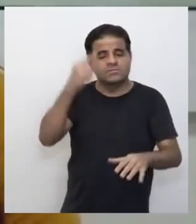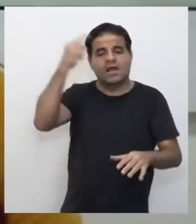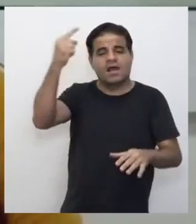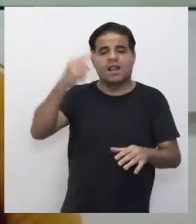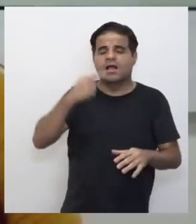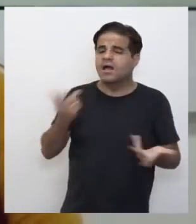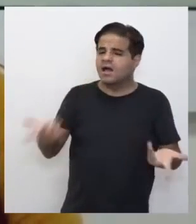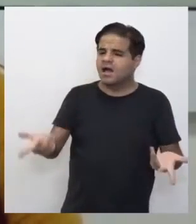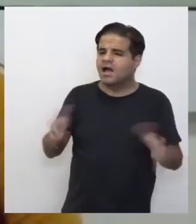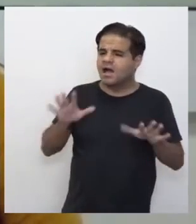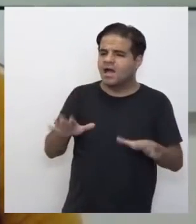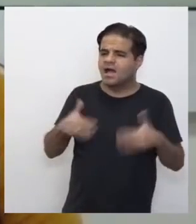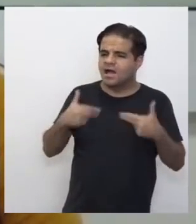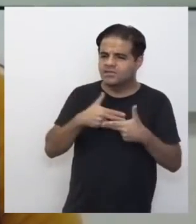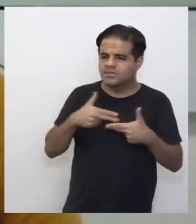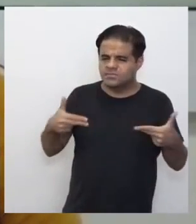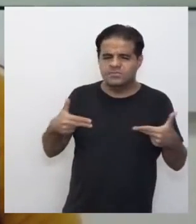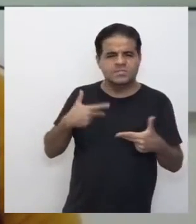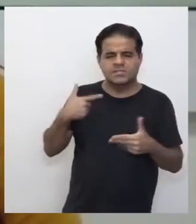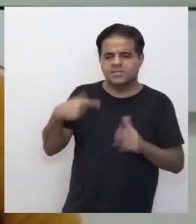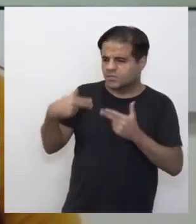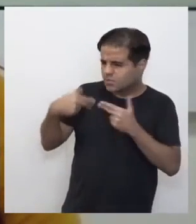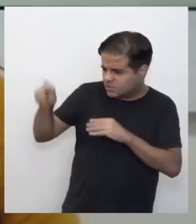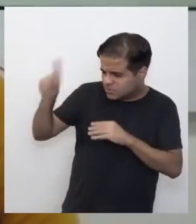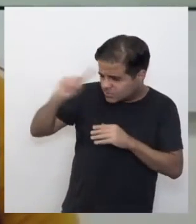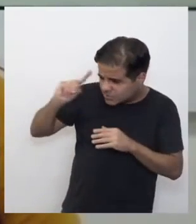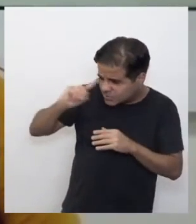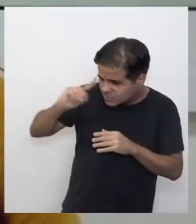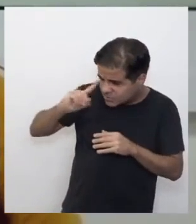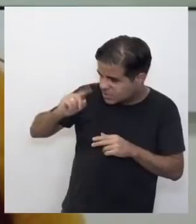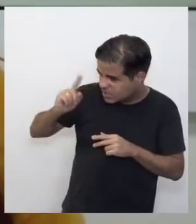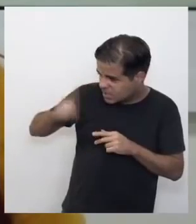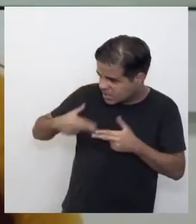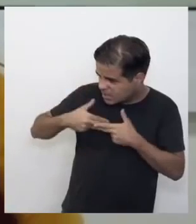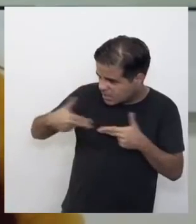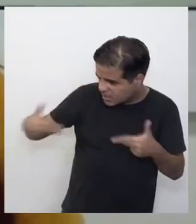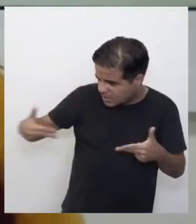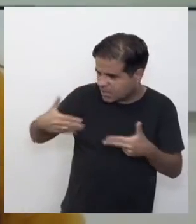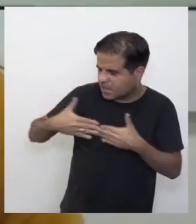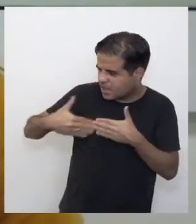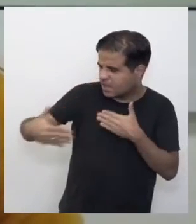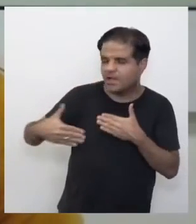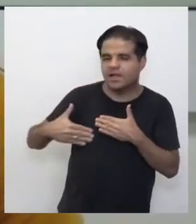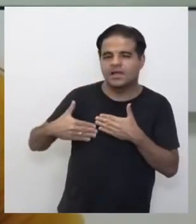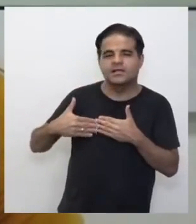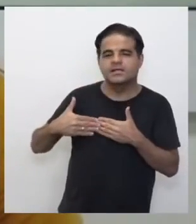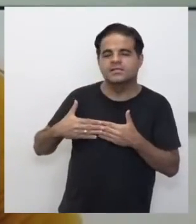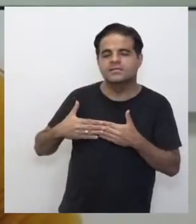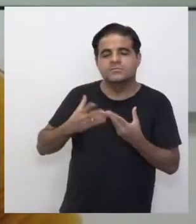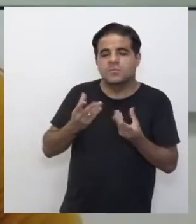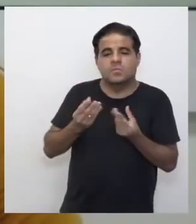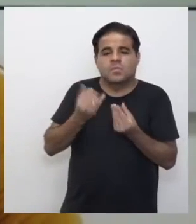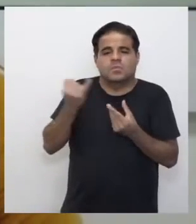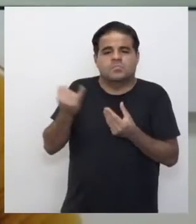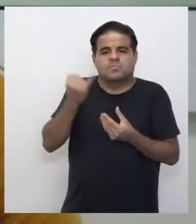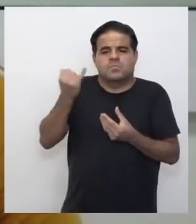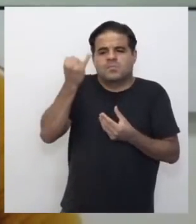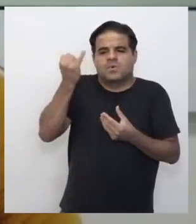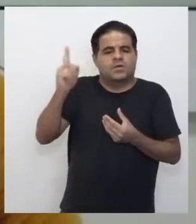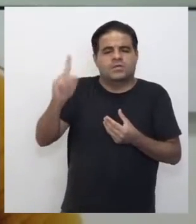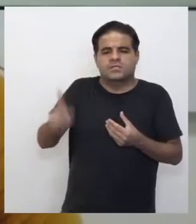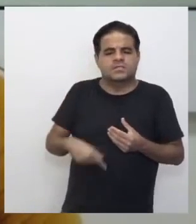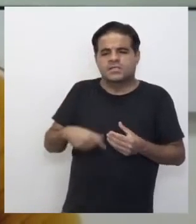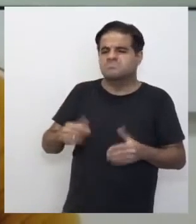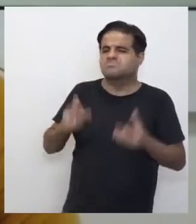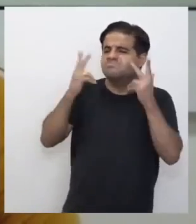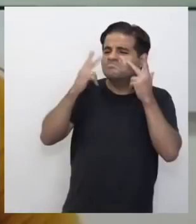assim, ah, as coisas cotidianas, as coisas rotineiras, elas são muito desimportantes, né? Elas são